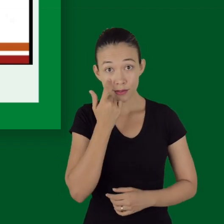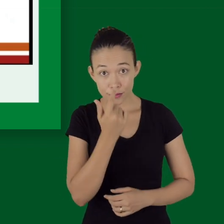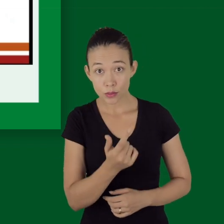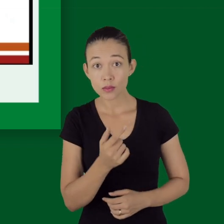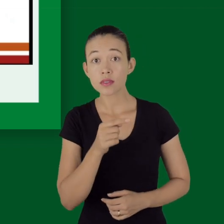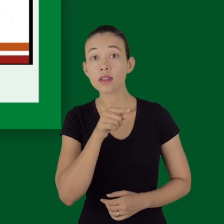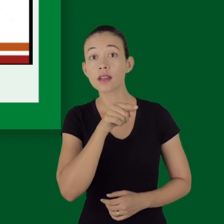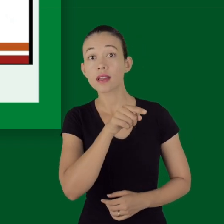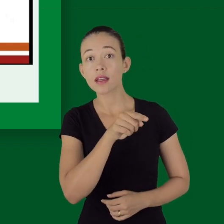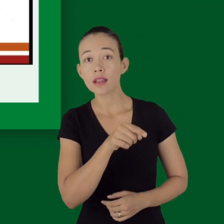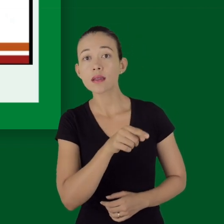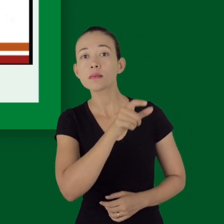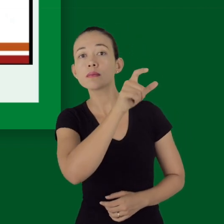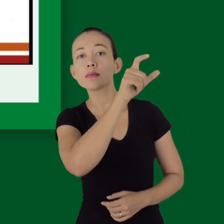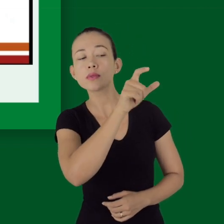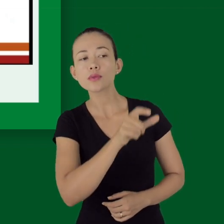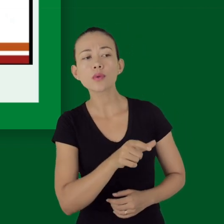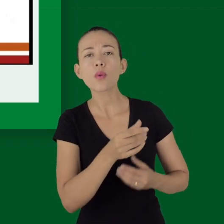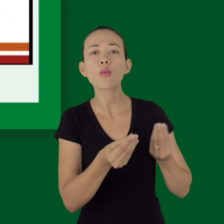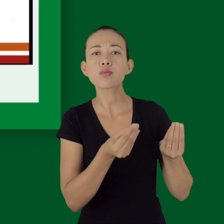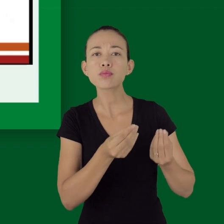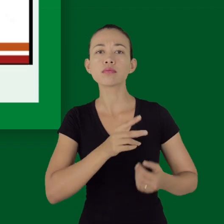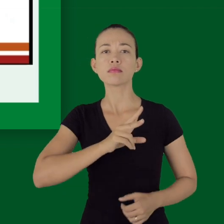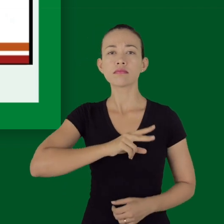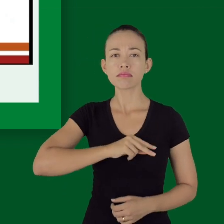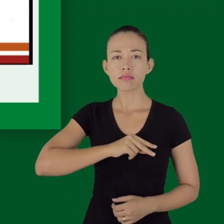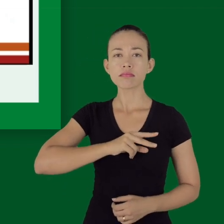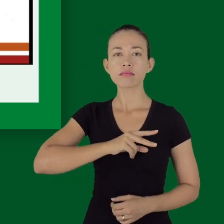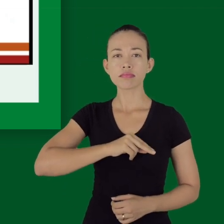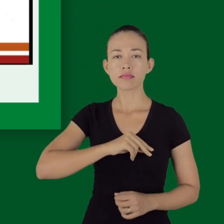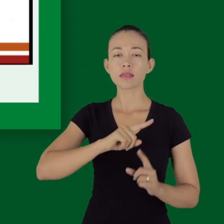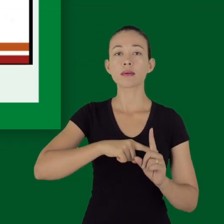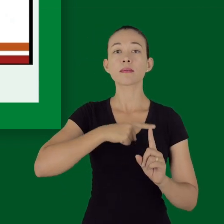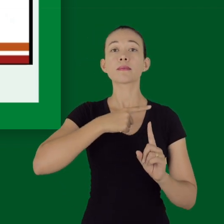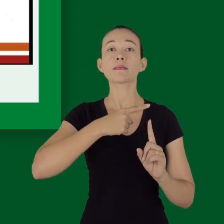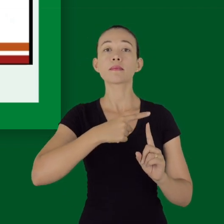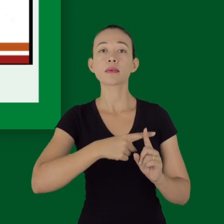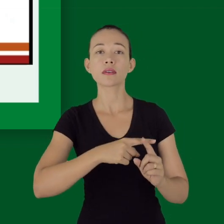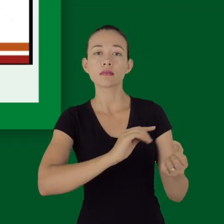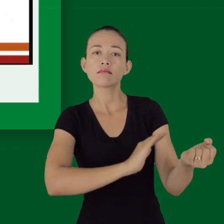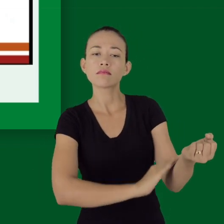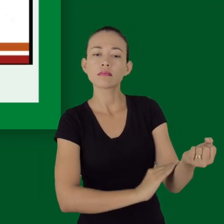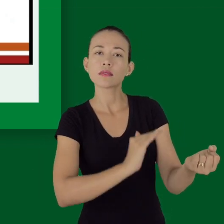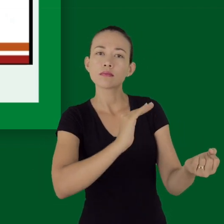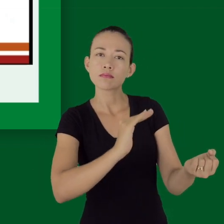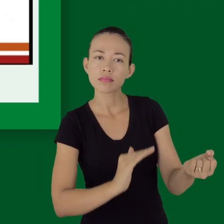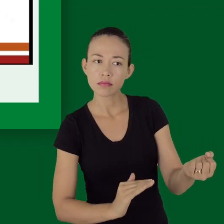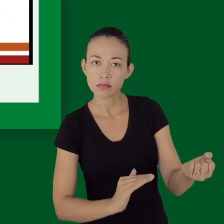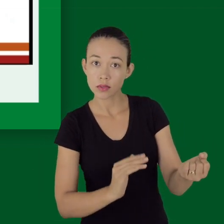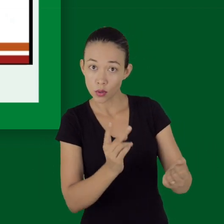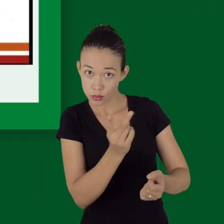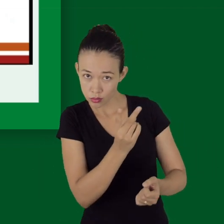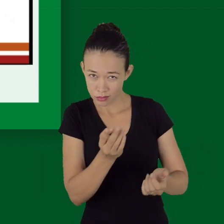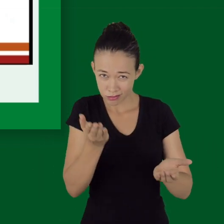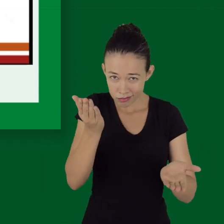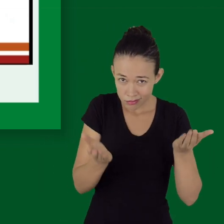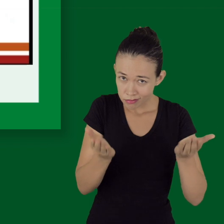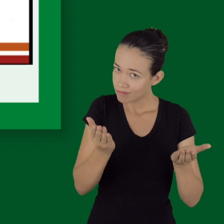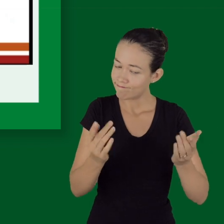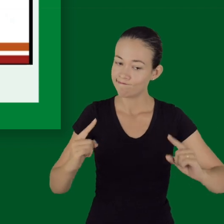que aparentemente são contraditórios. Eles não são compensatórios. Que é bradicardia com